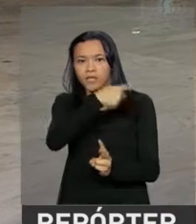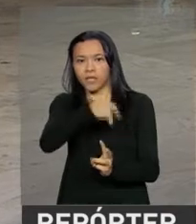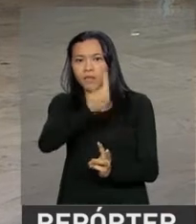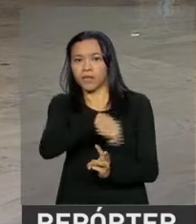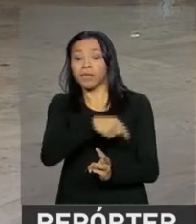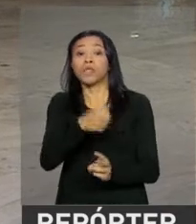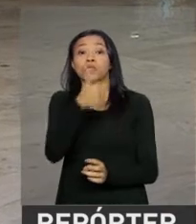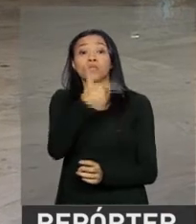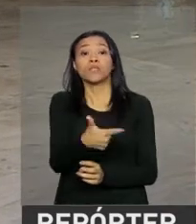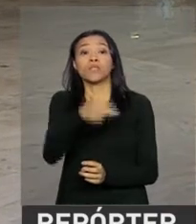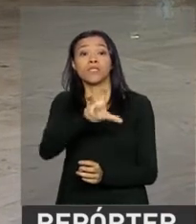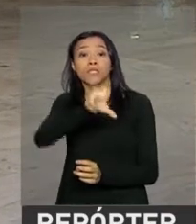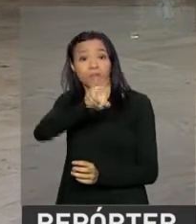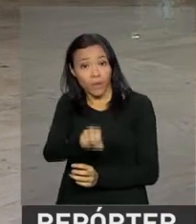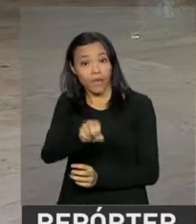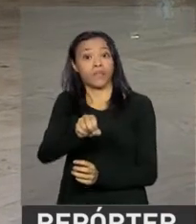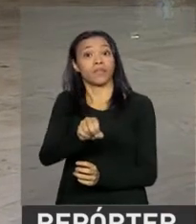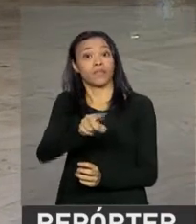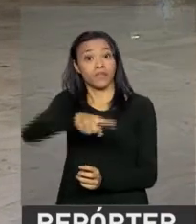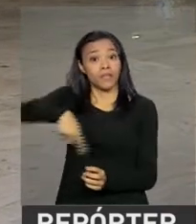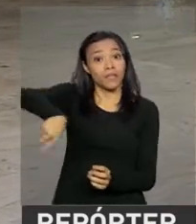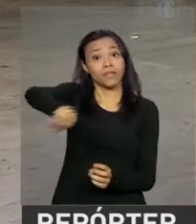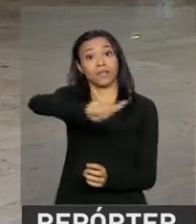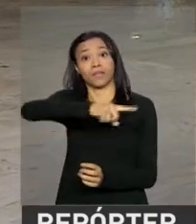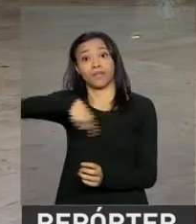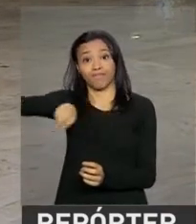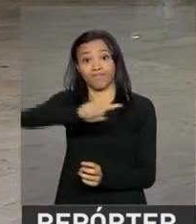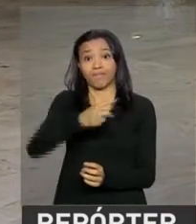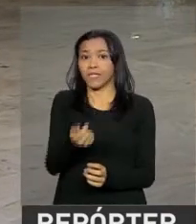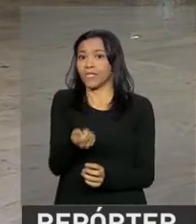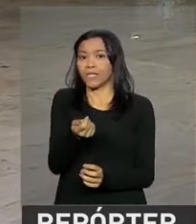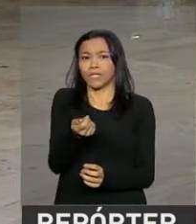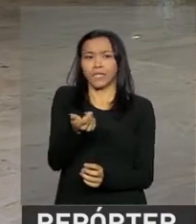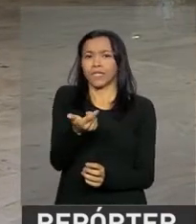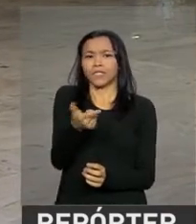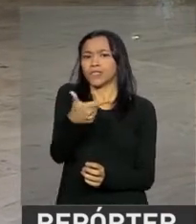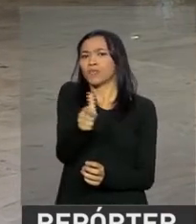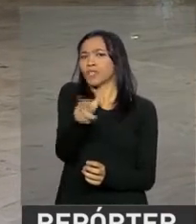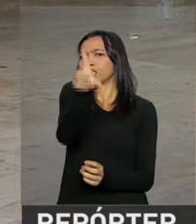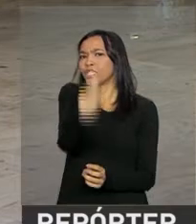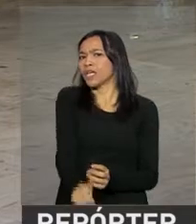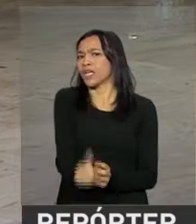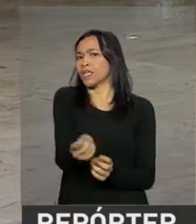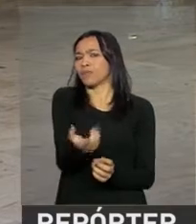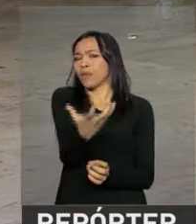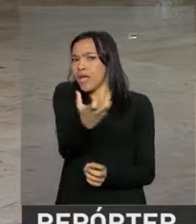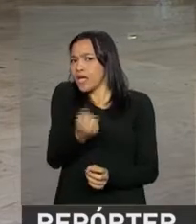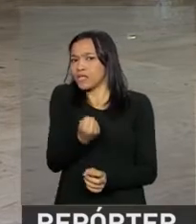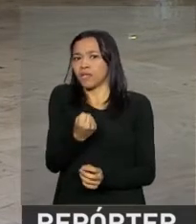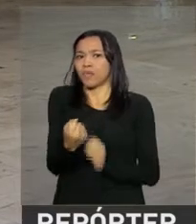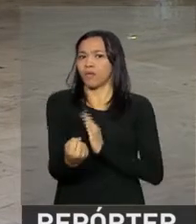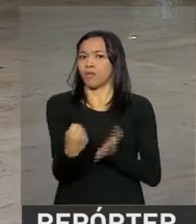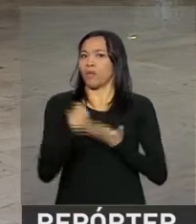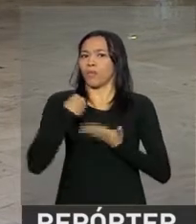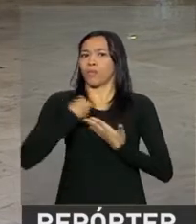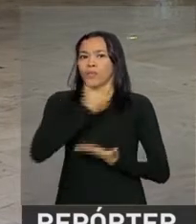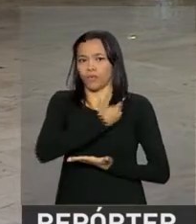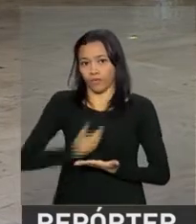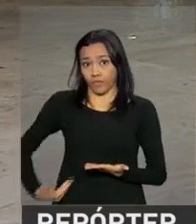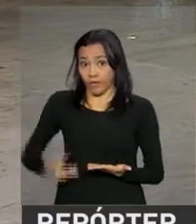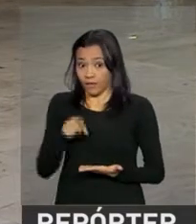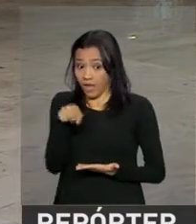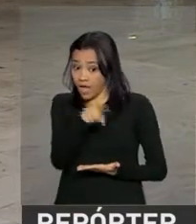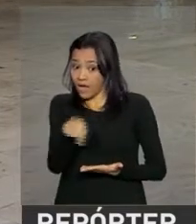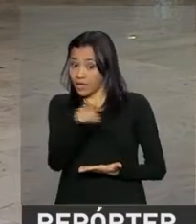de 257 pescadores que não teriam direito a receber o seguro defeso. A estimativa do governo é que